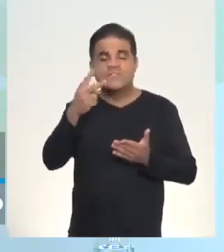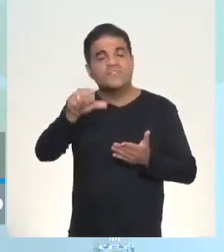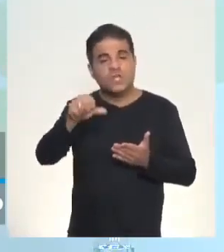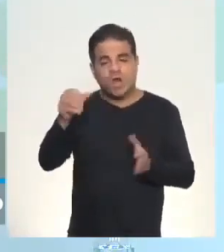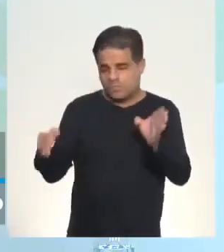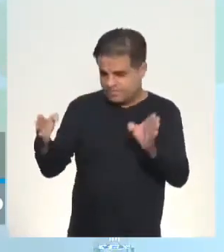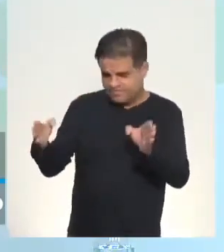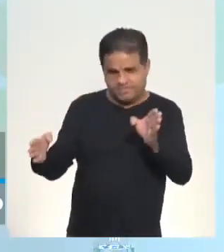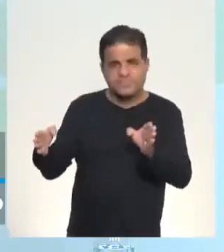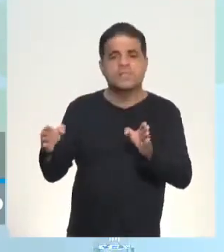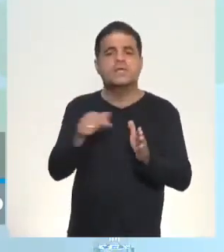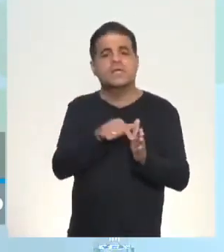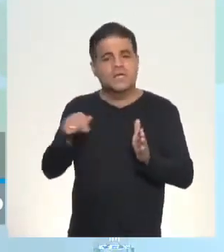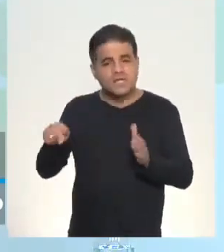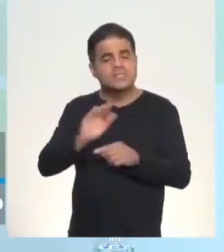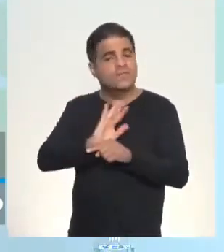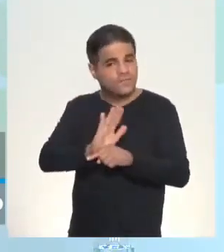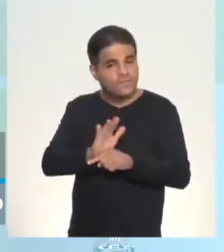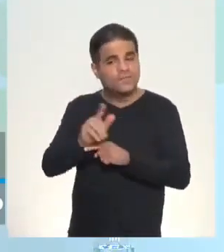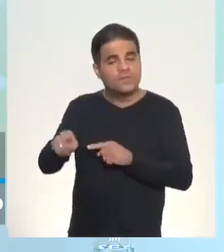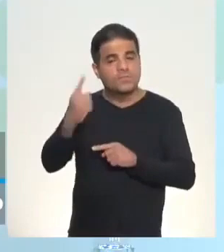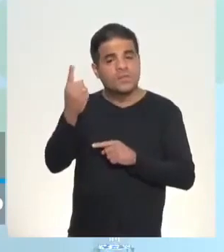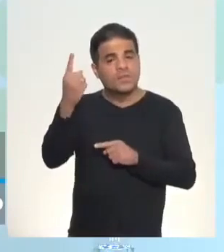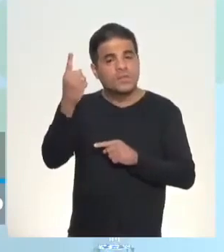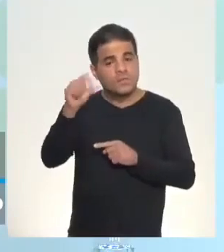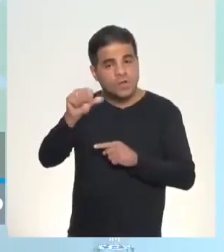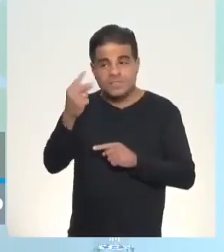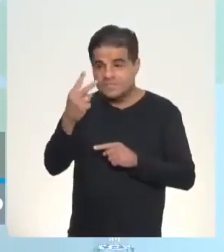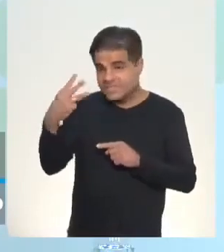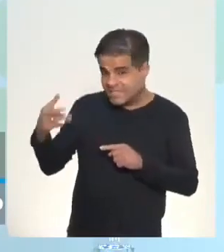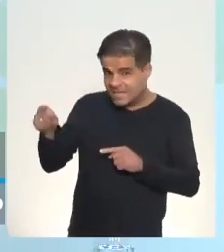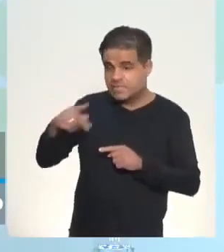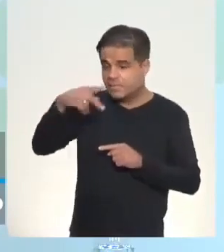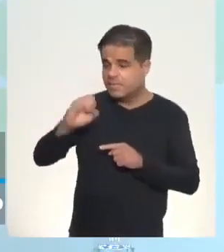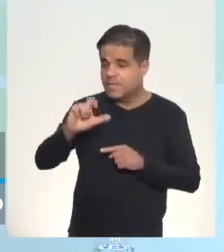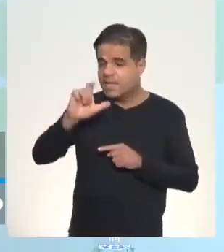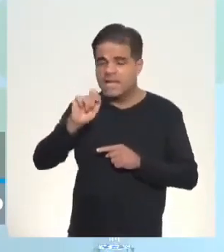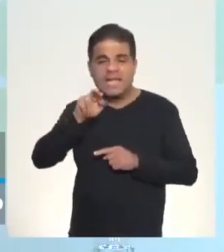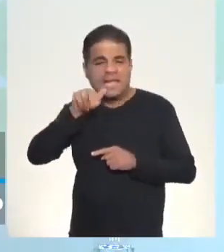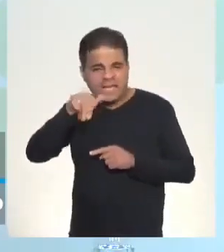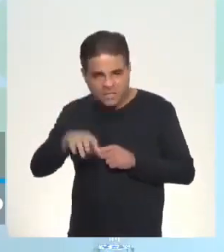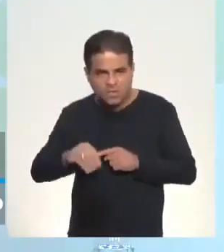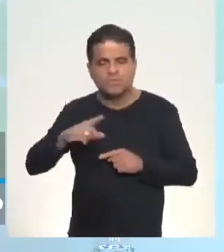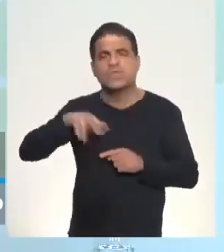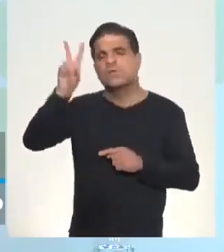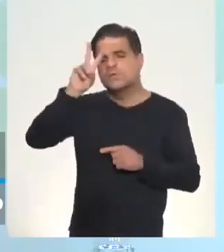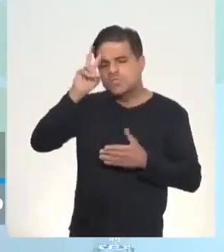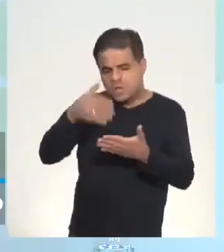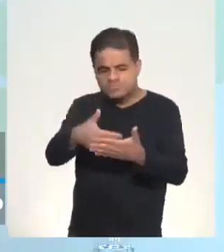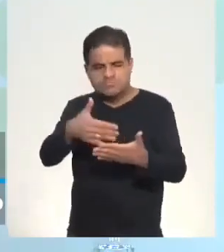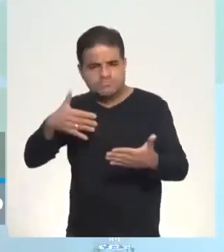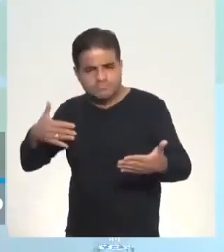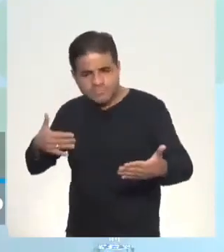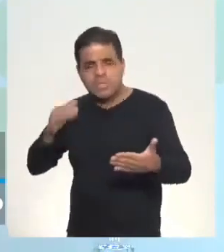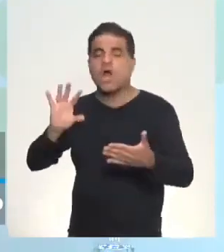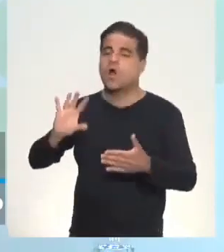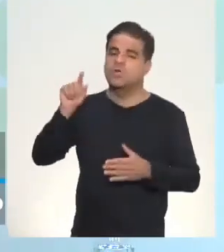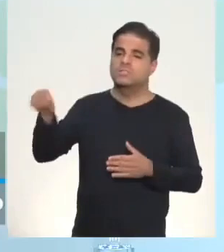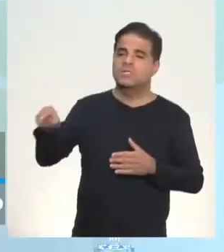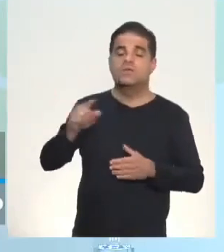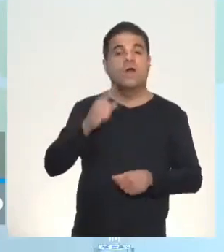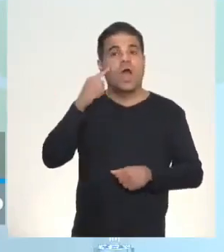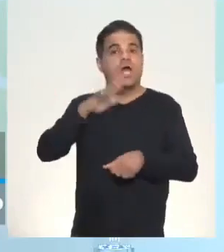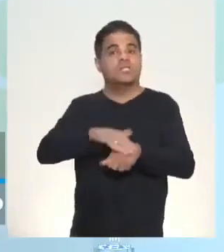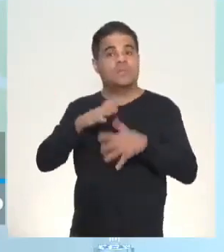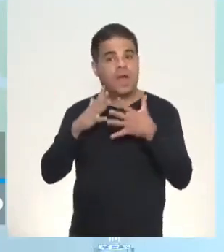1929. E esse filme, especificamente, 1923, O Peregrino, tem toda uma história, um enredo acontecendo. E